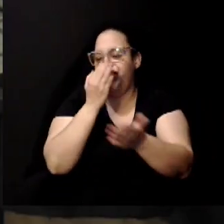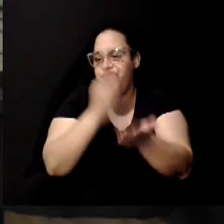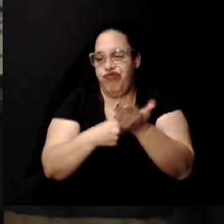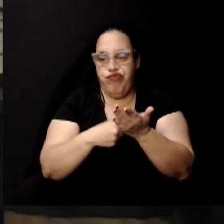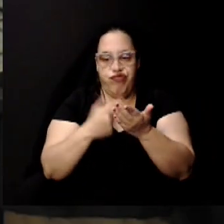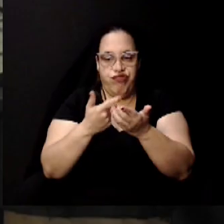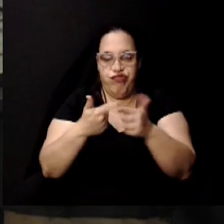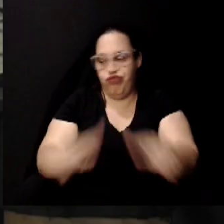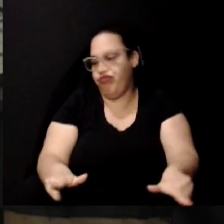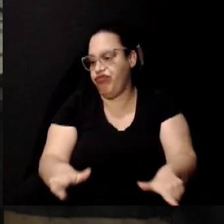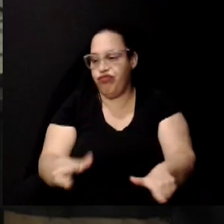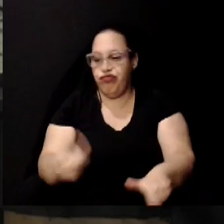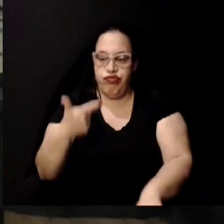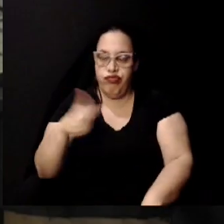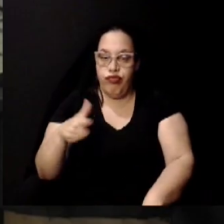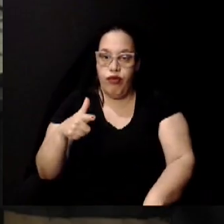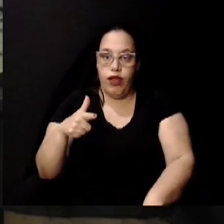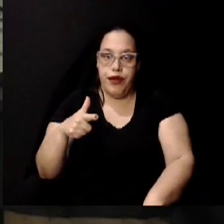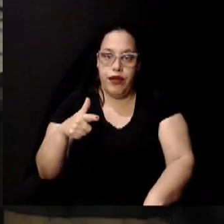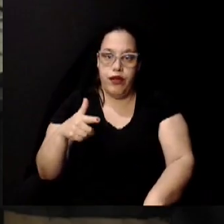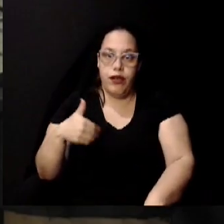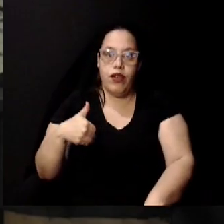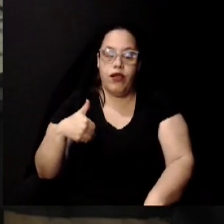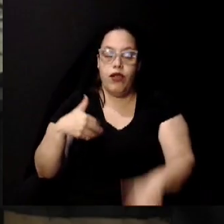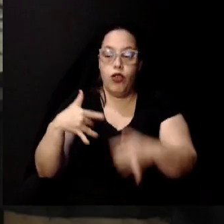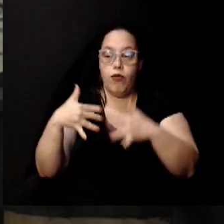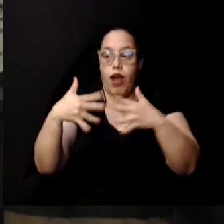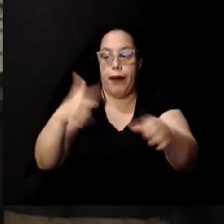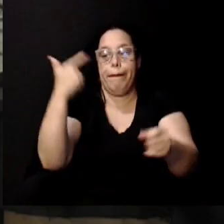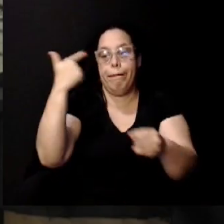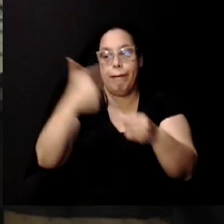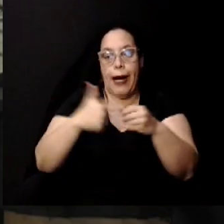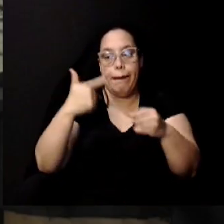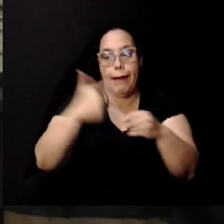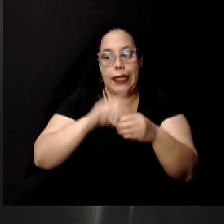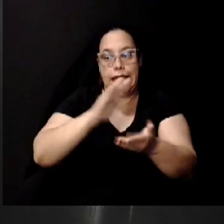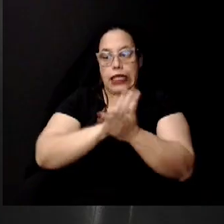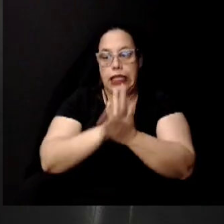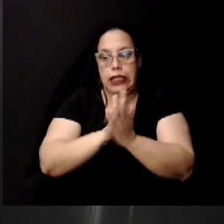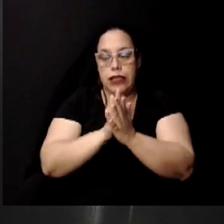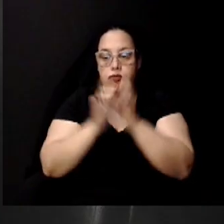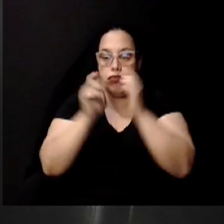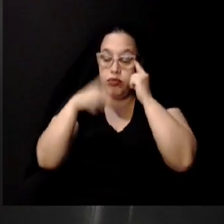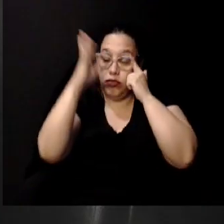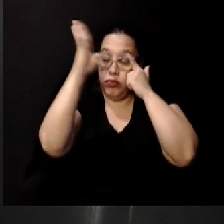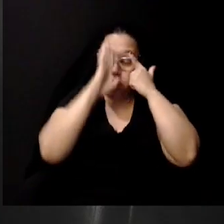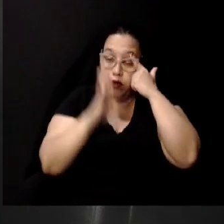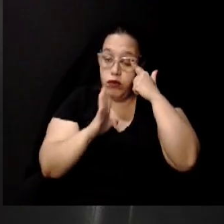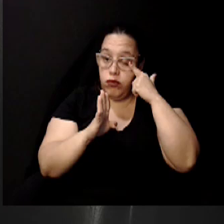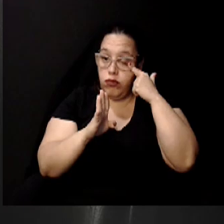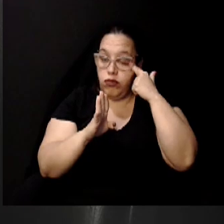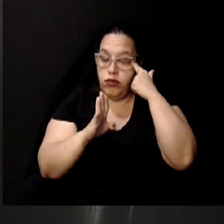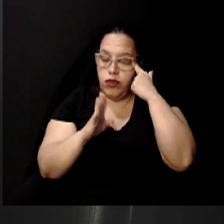para a exploração de mais petróleo. E é importante falar do que está acontecendo aqui no Brasil, né? Porque